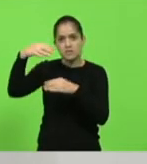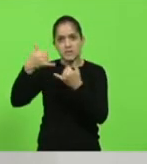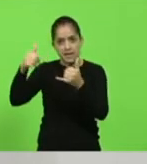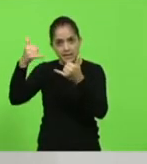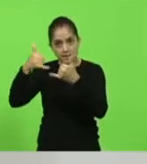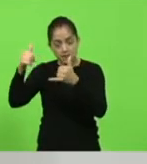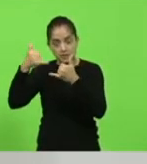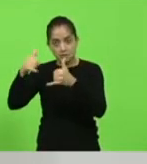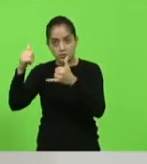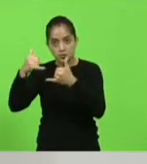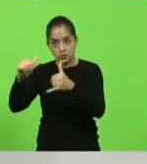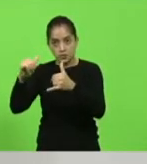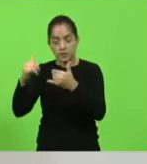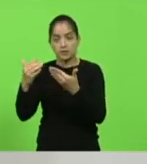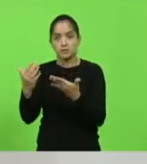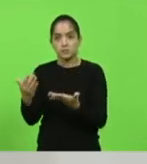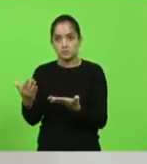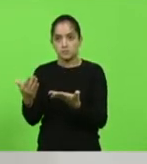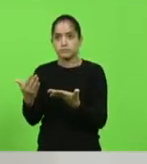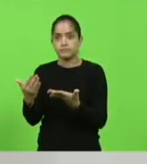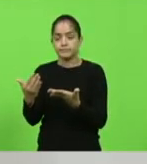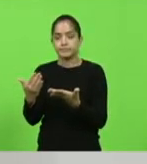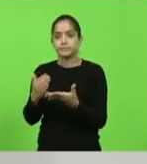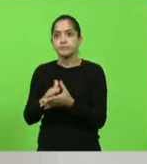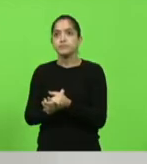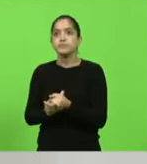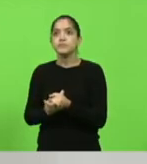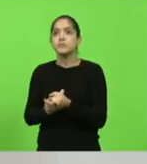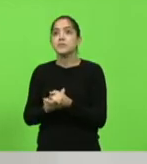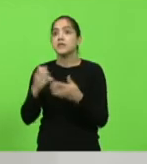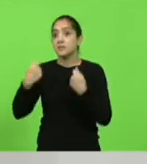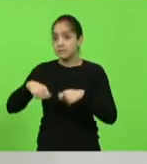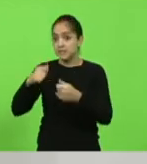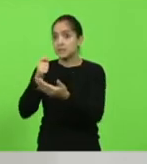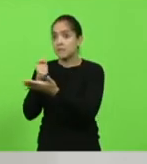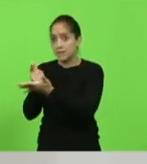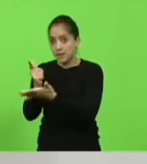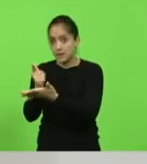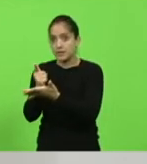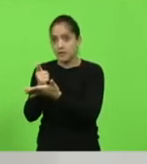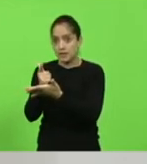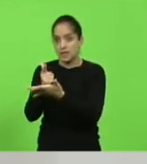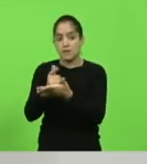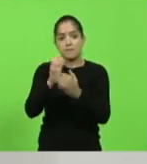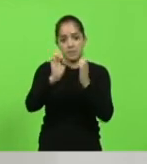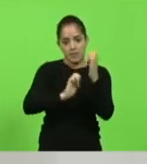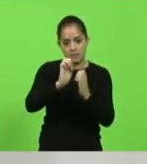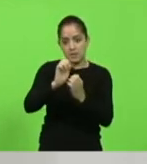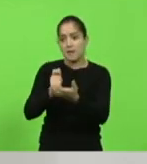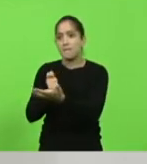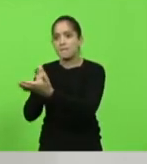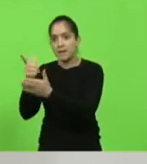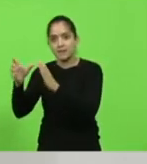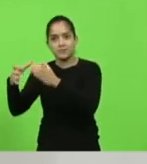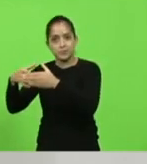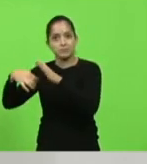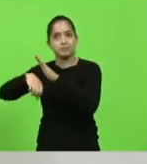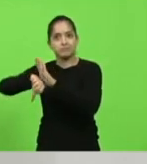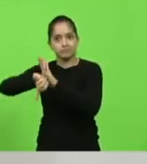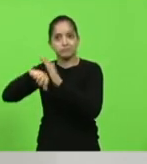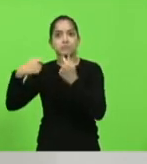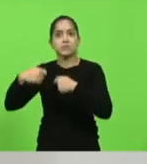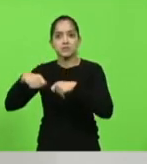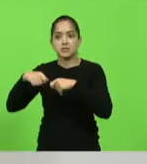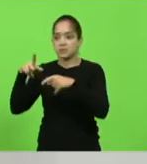casa além de ter a concessionária você tem que pagar para os traficantes para as quadrilhas